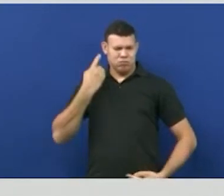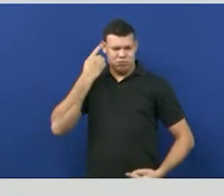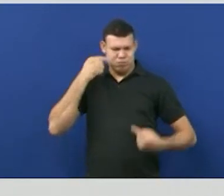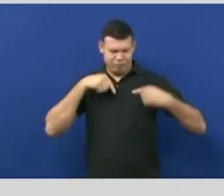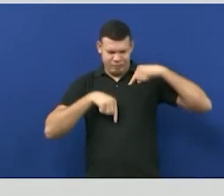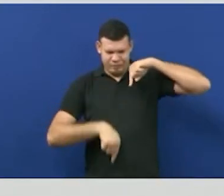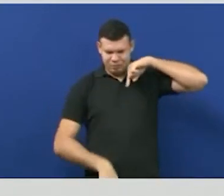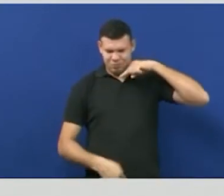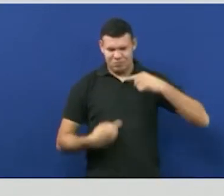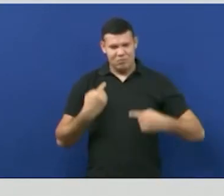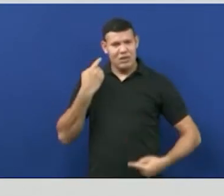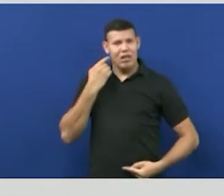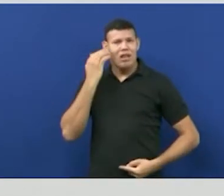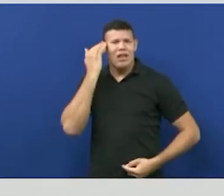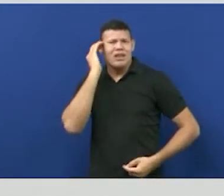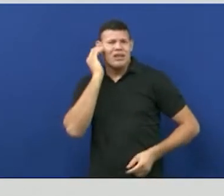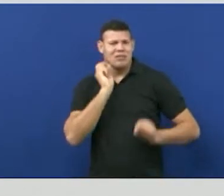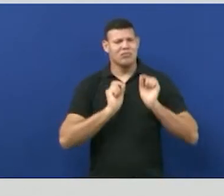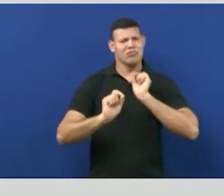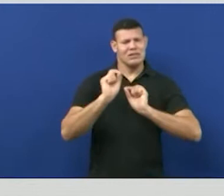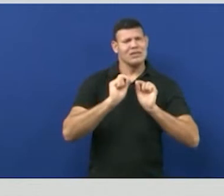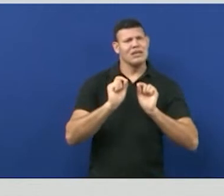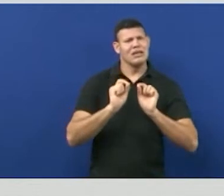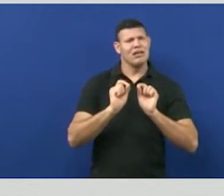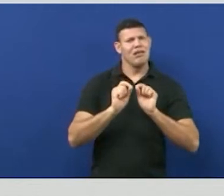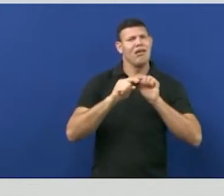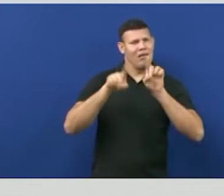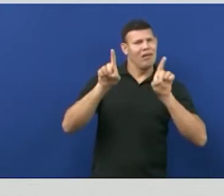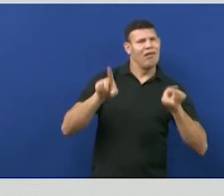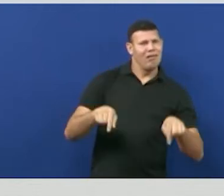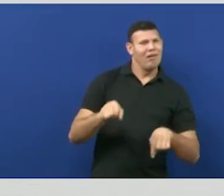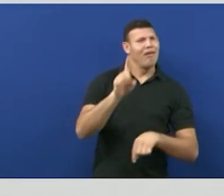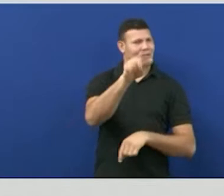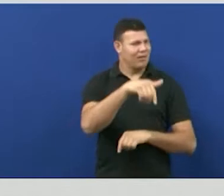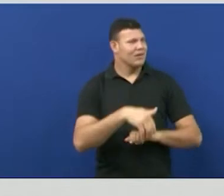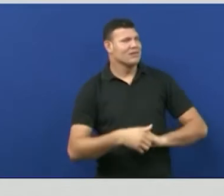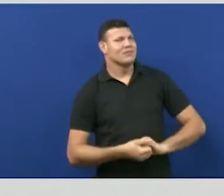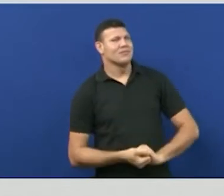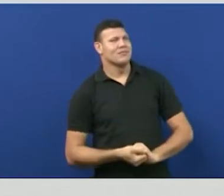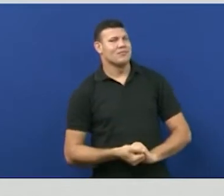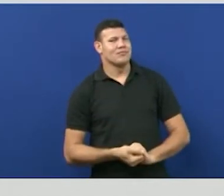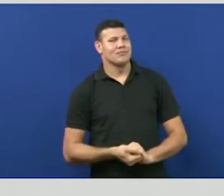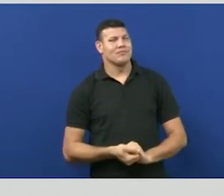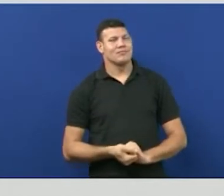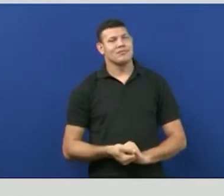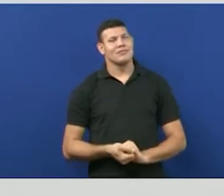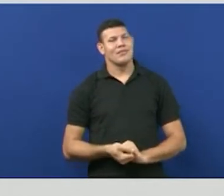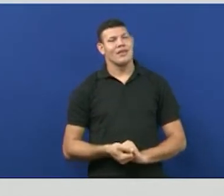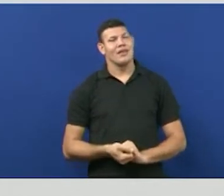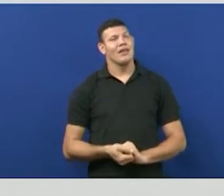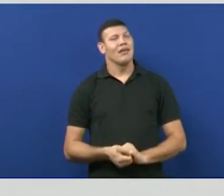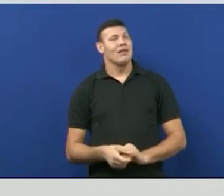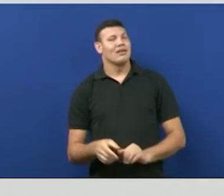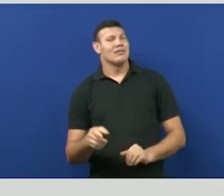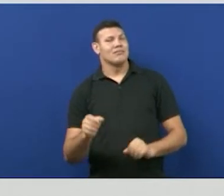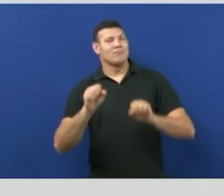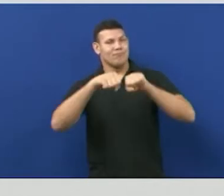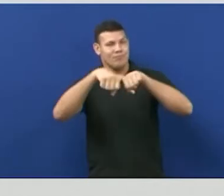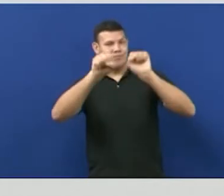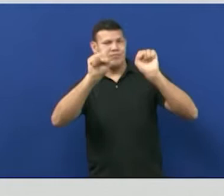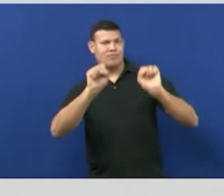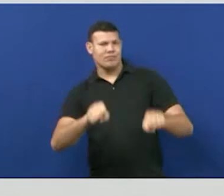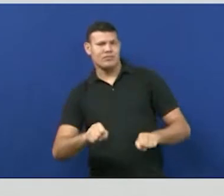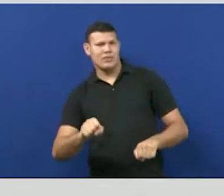corpo entenda a melhor forma de funcionamento. O sistema urinário, também conhecido como